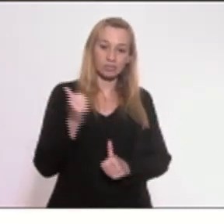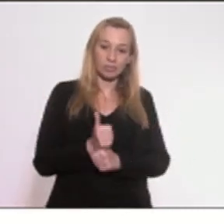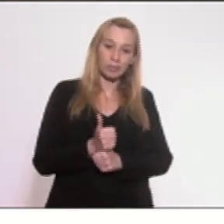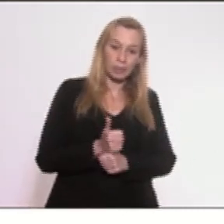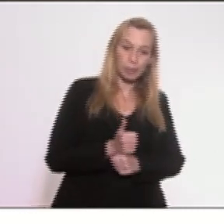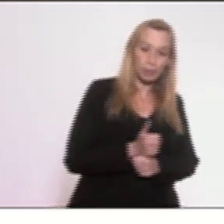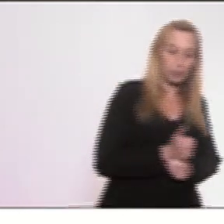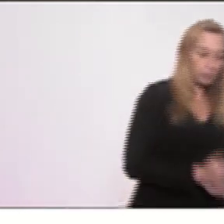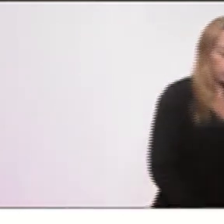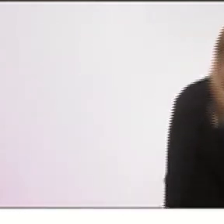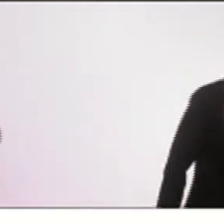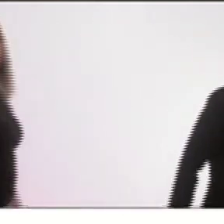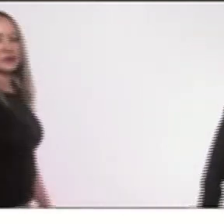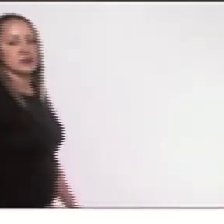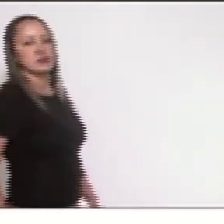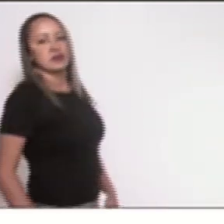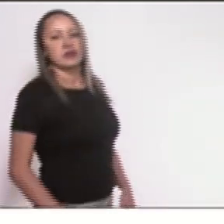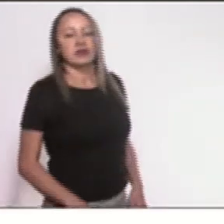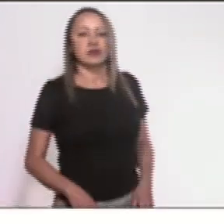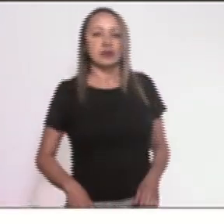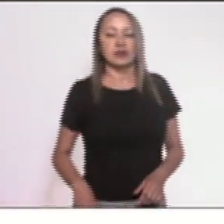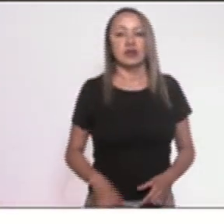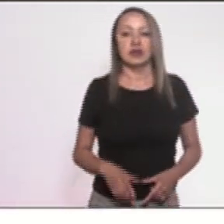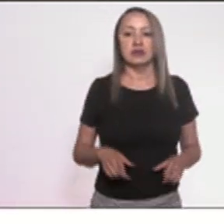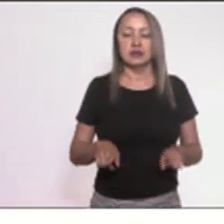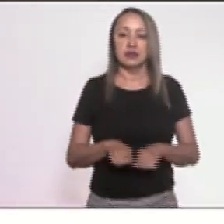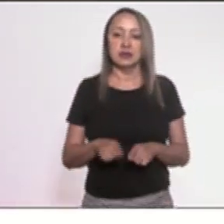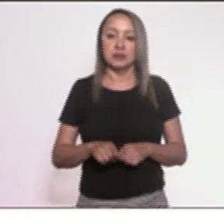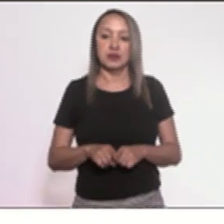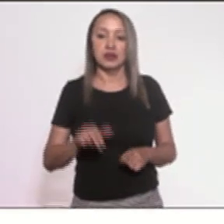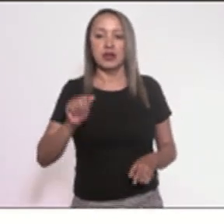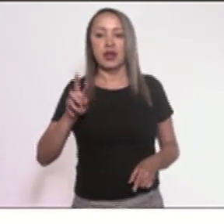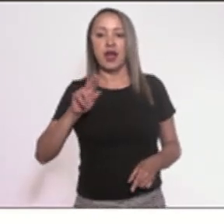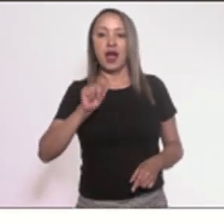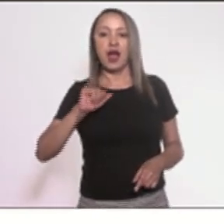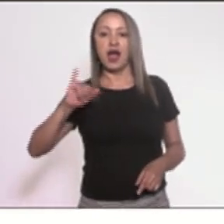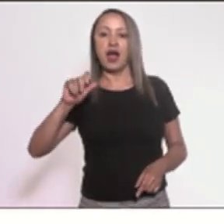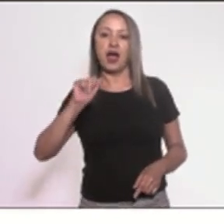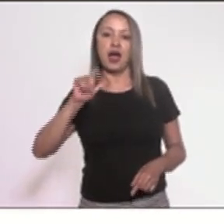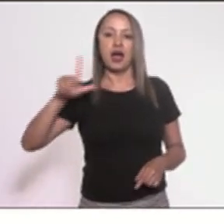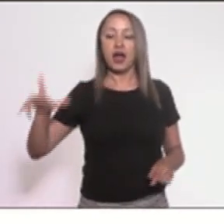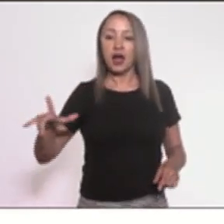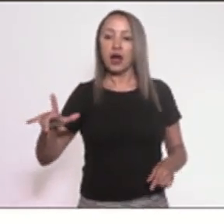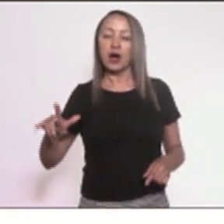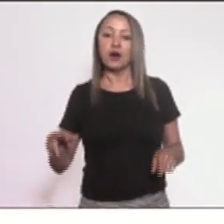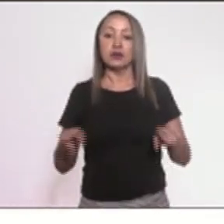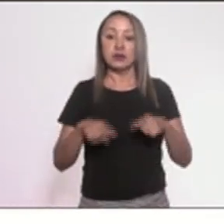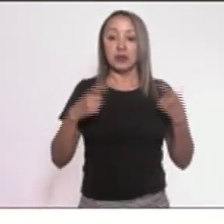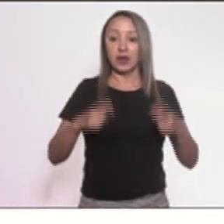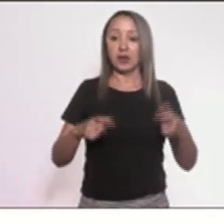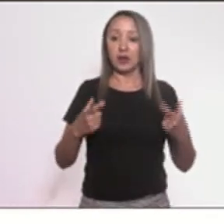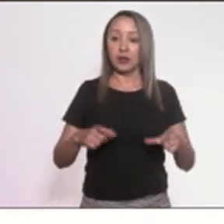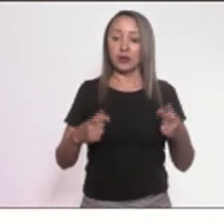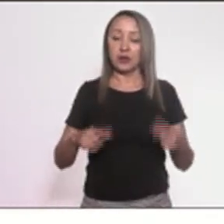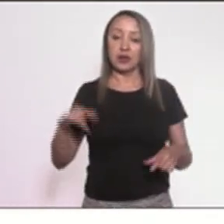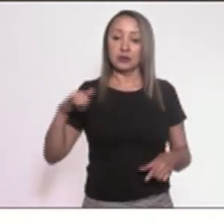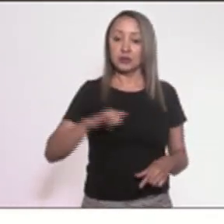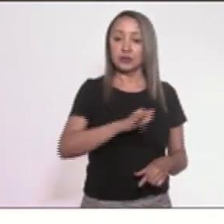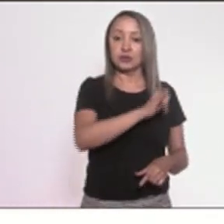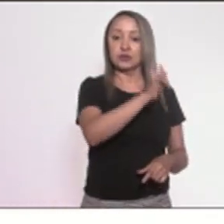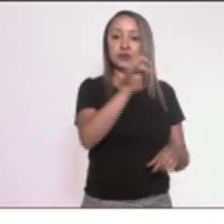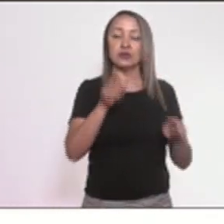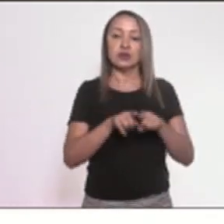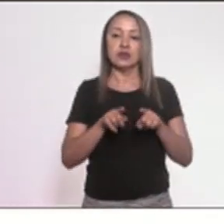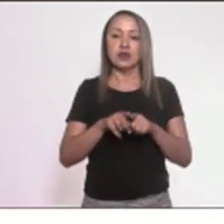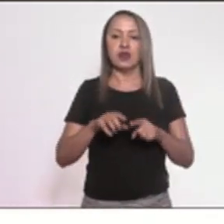aeroporto internacional, um porto alfandegado em Arraial do Cabo, um aeroporto internacional e alfandegado em